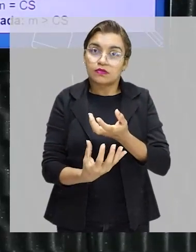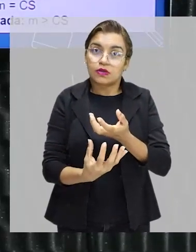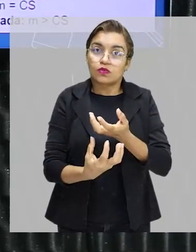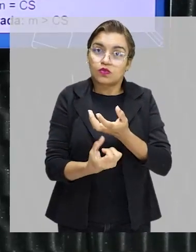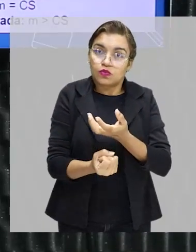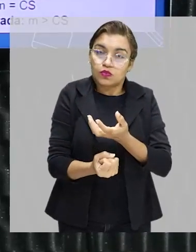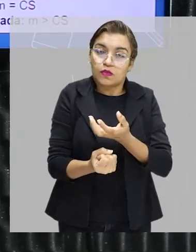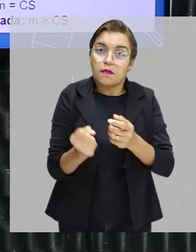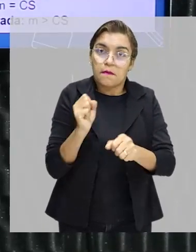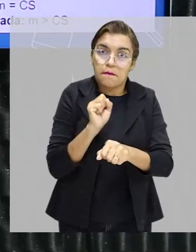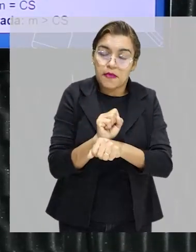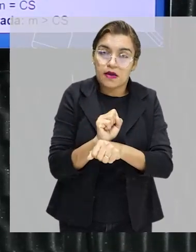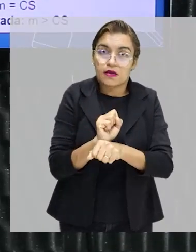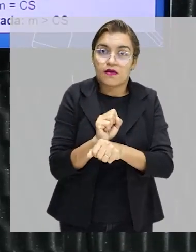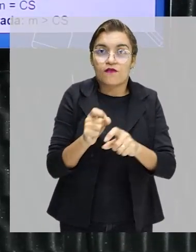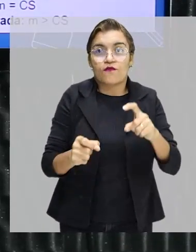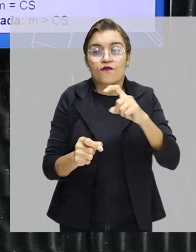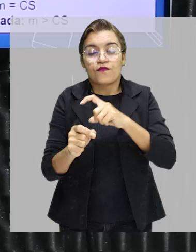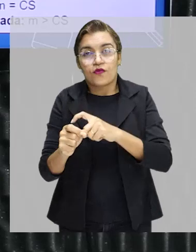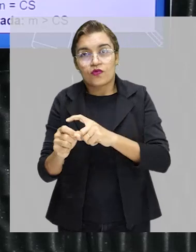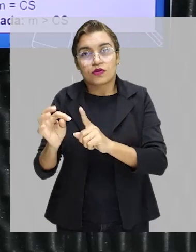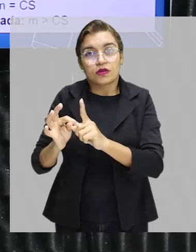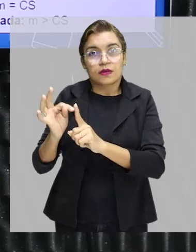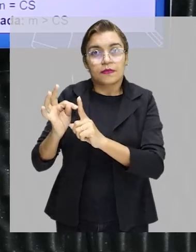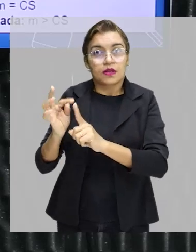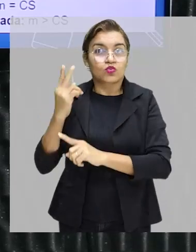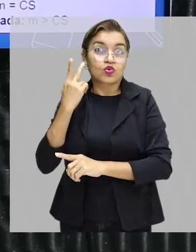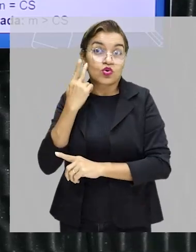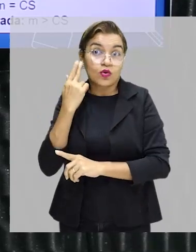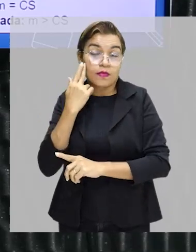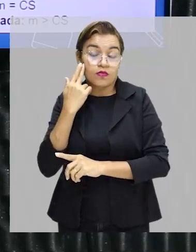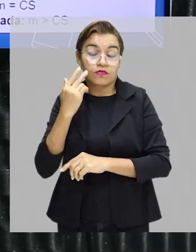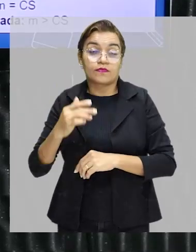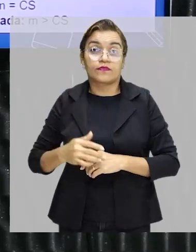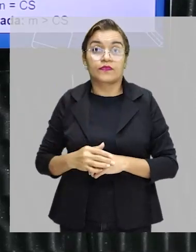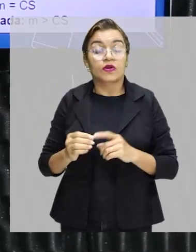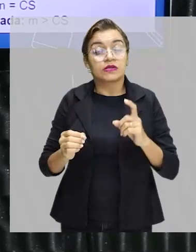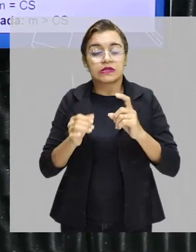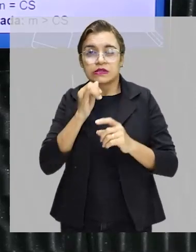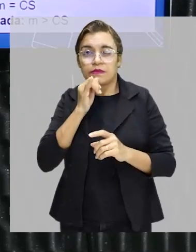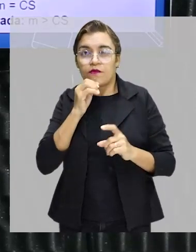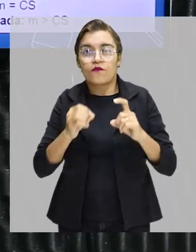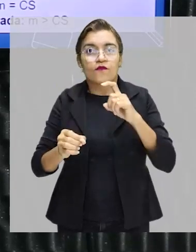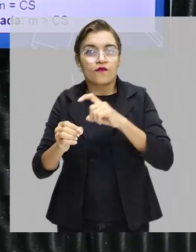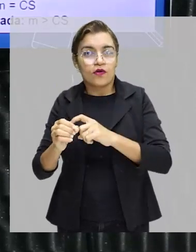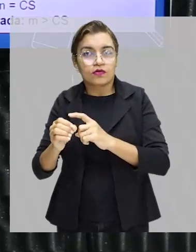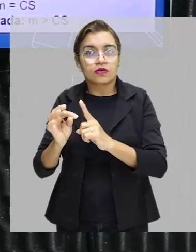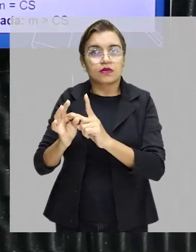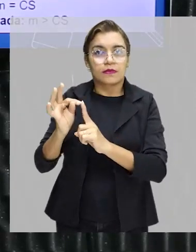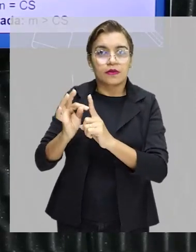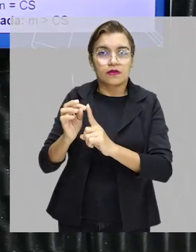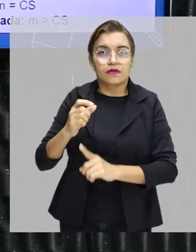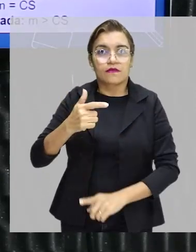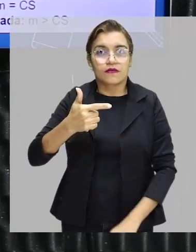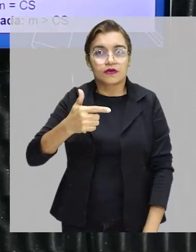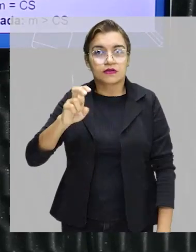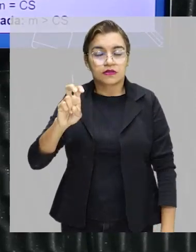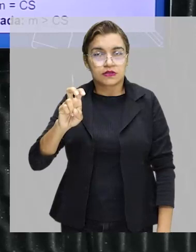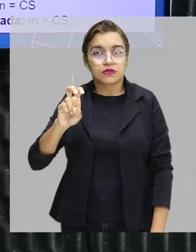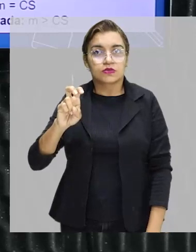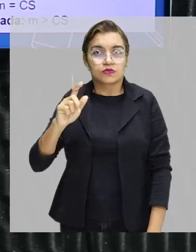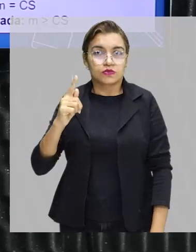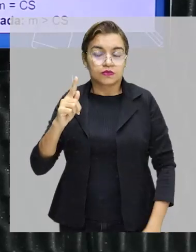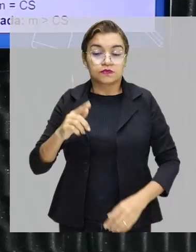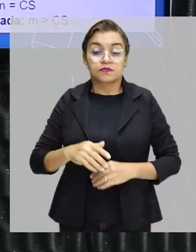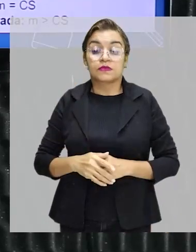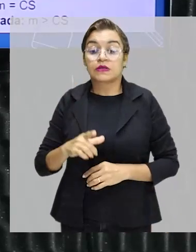voltar à temperatura ambiente, né, a temperatura inicial. Quando voltar àquela temperatura de 25 graus Celsius,